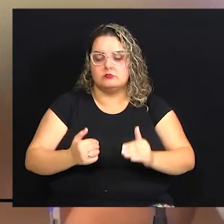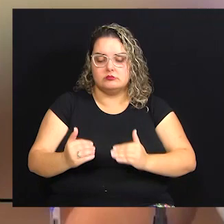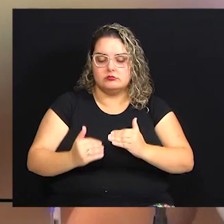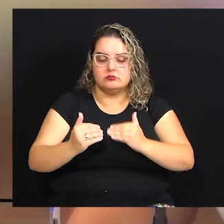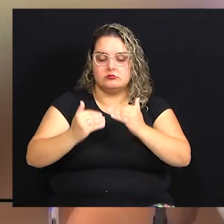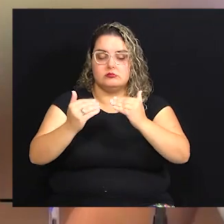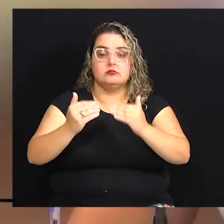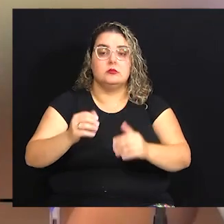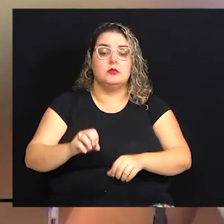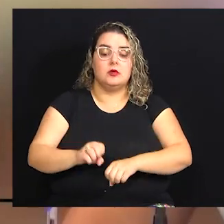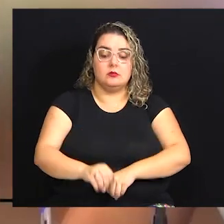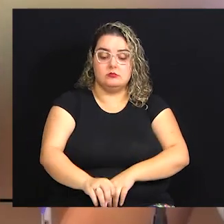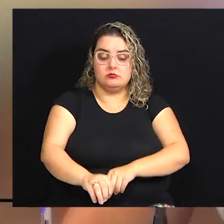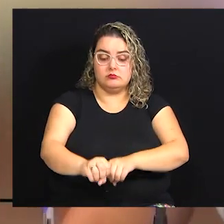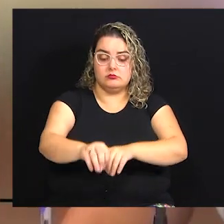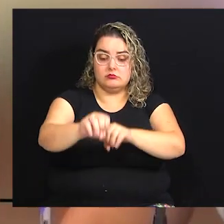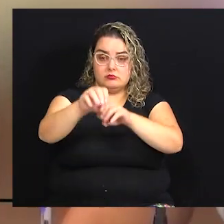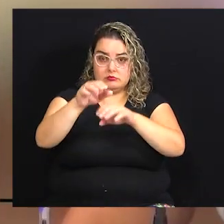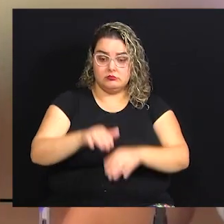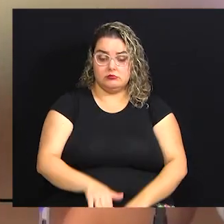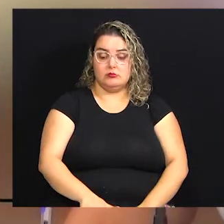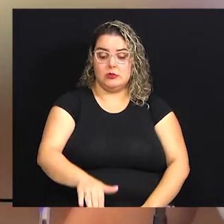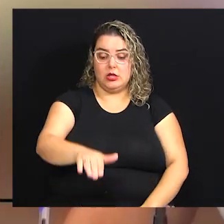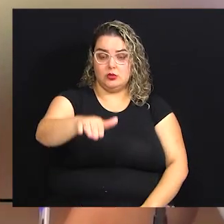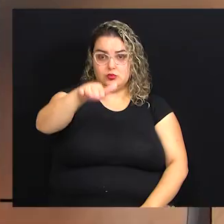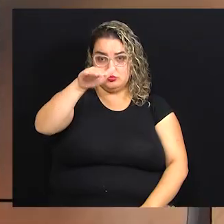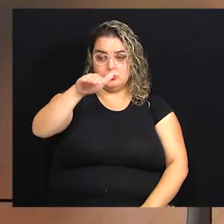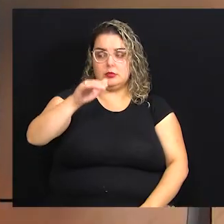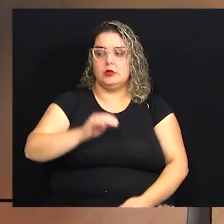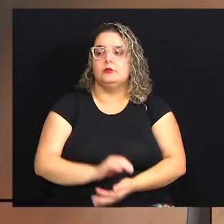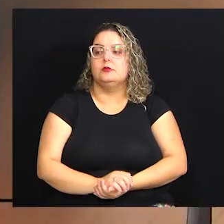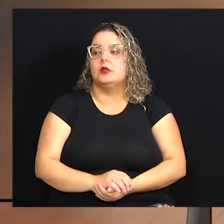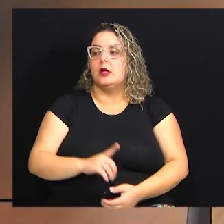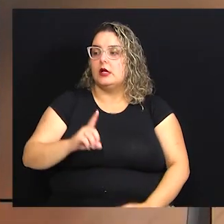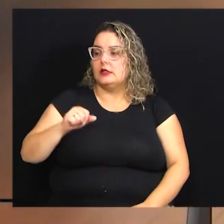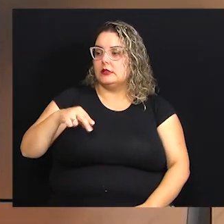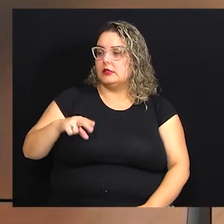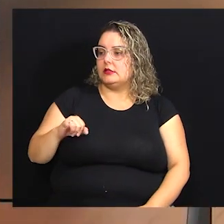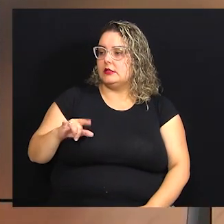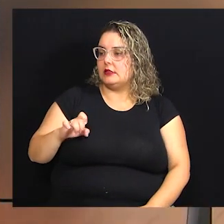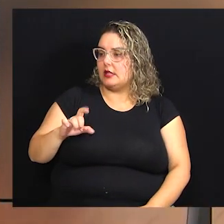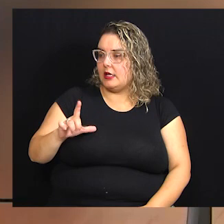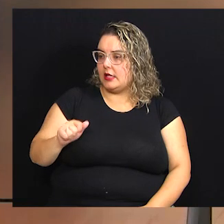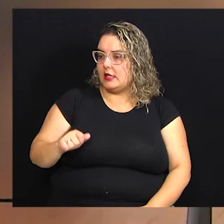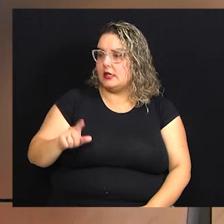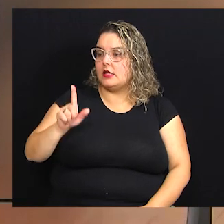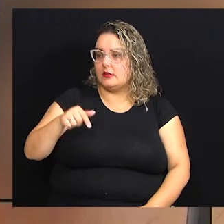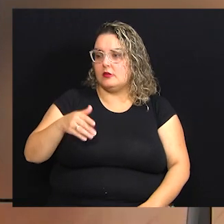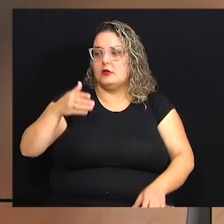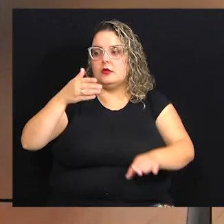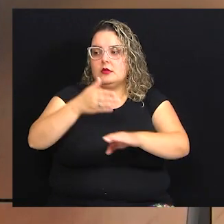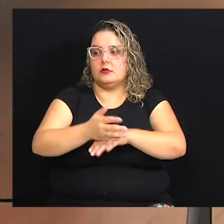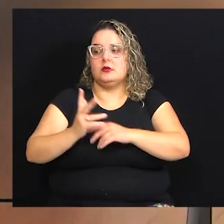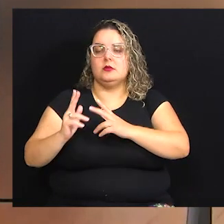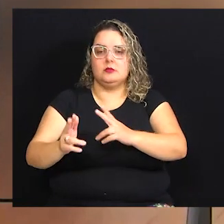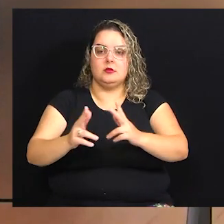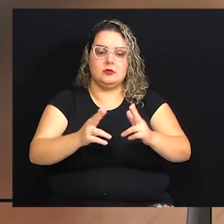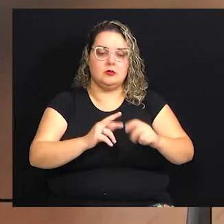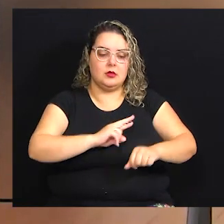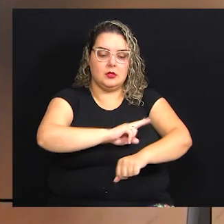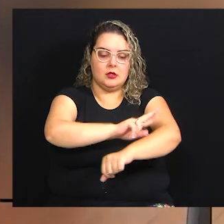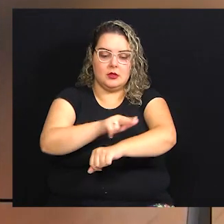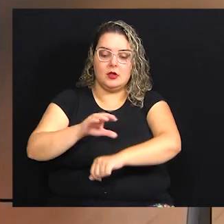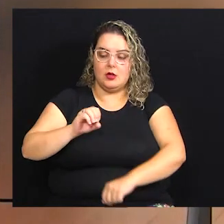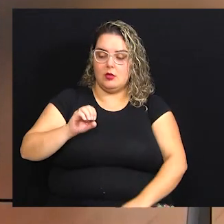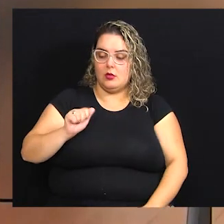das nossas crianças, jovens e nossos adultos. Daniela Oliveira, que faz parte da Comissão de Igualdade